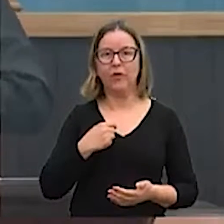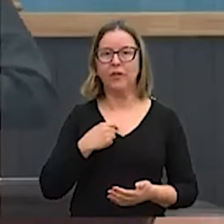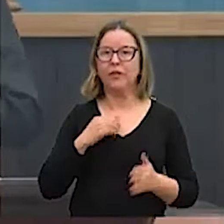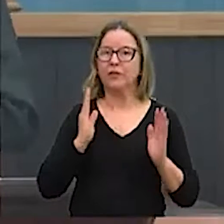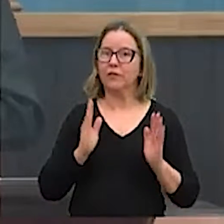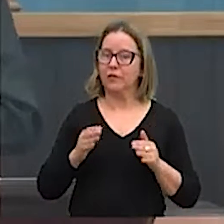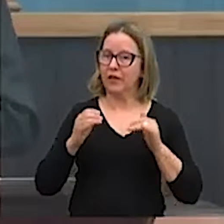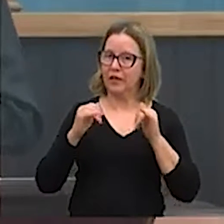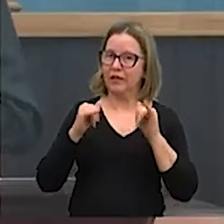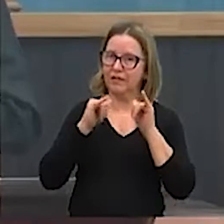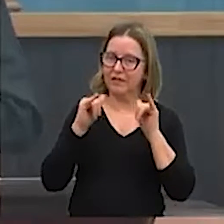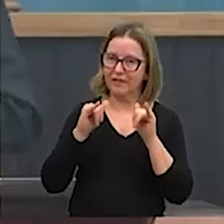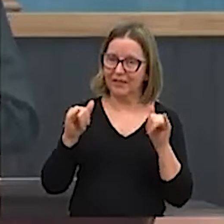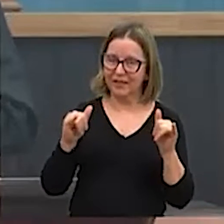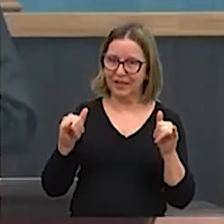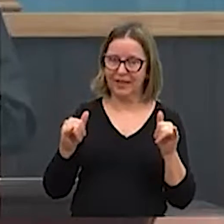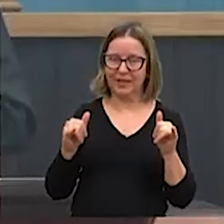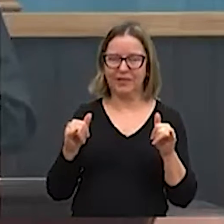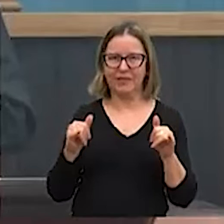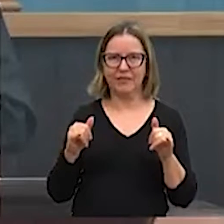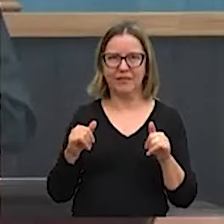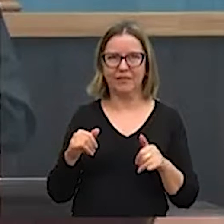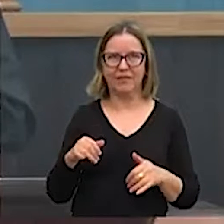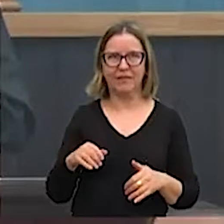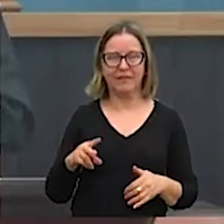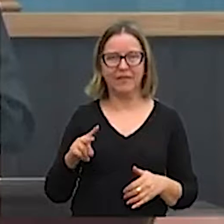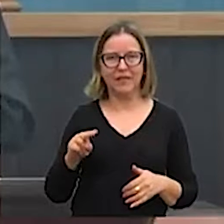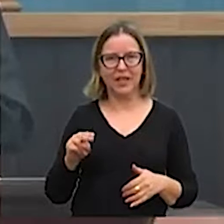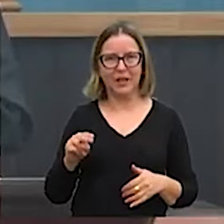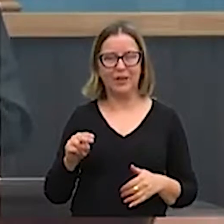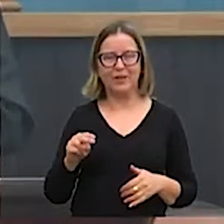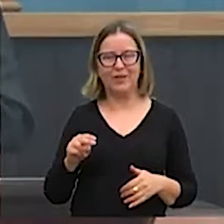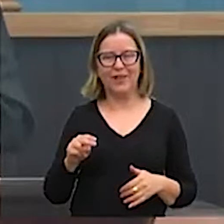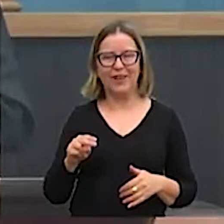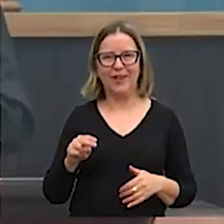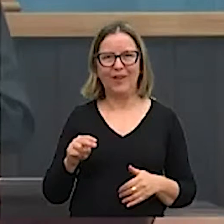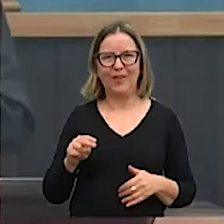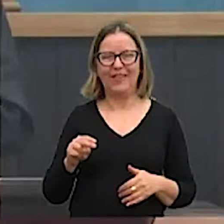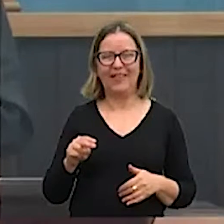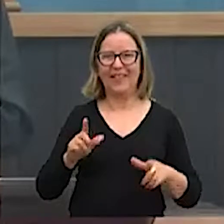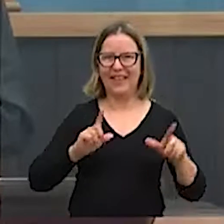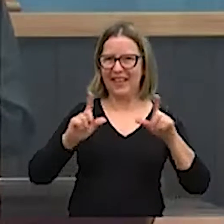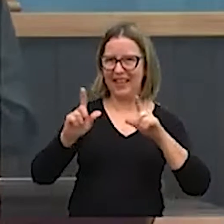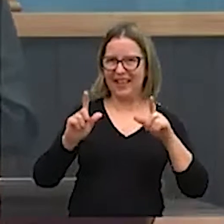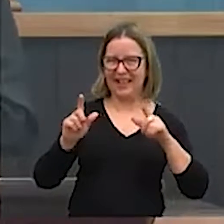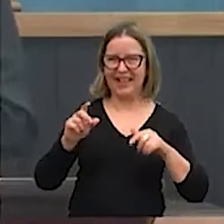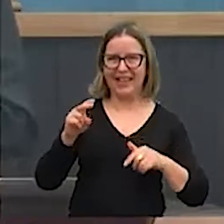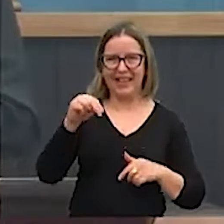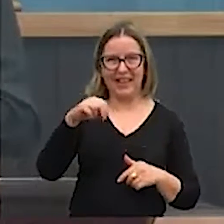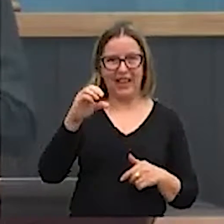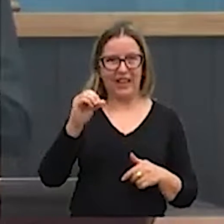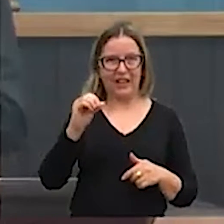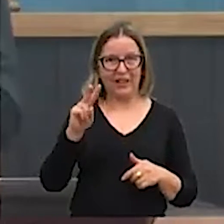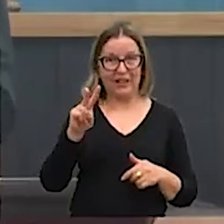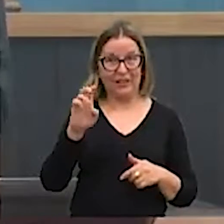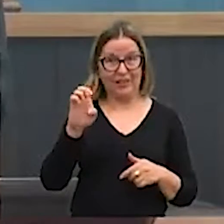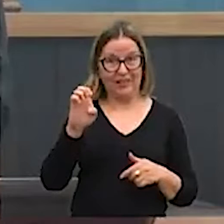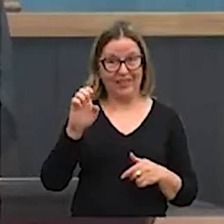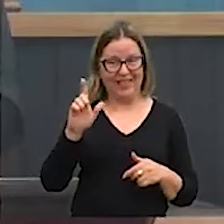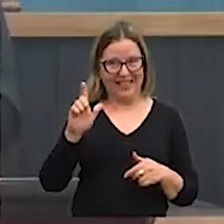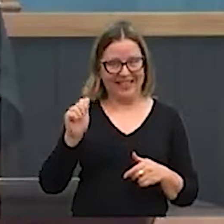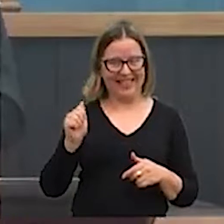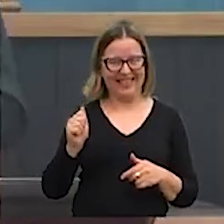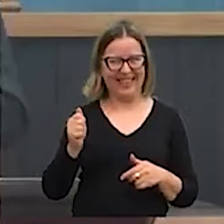atrás, como dizia o Odorico Paraguaçu, da novela O Bem Amado, lá